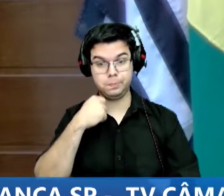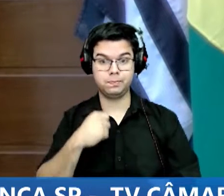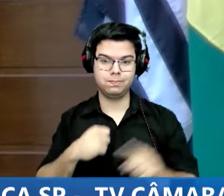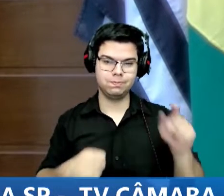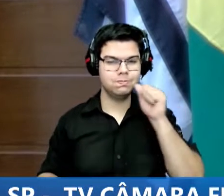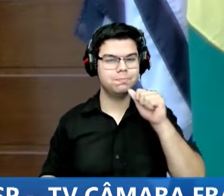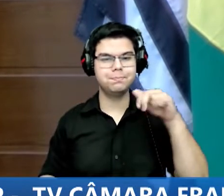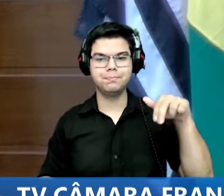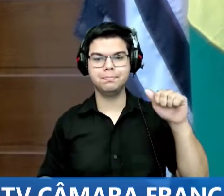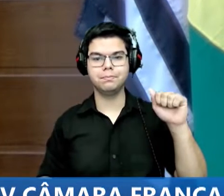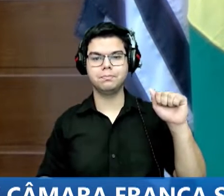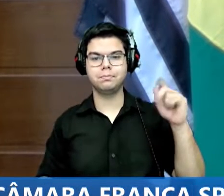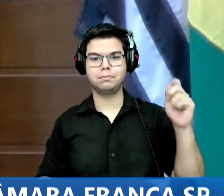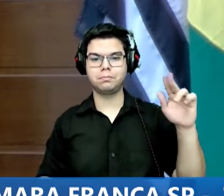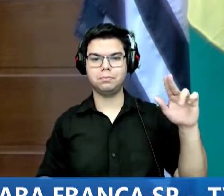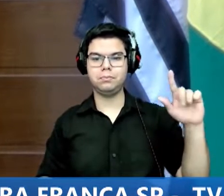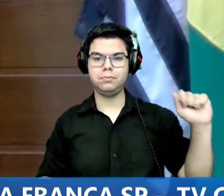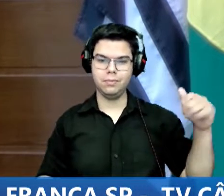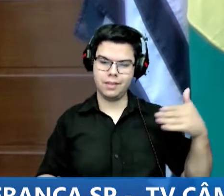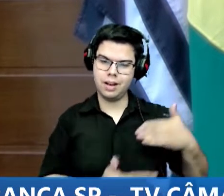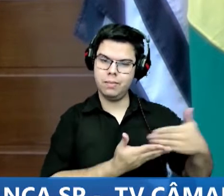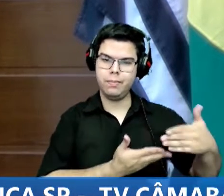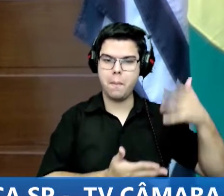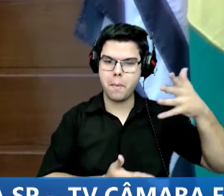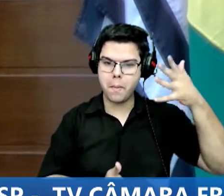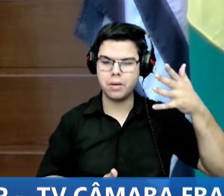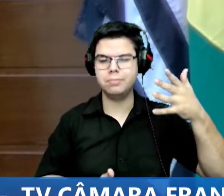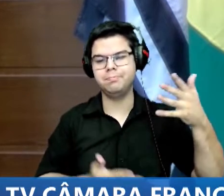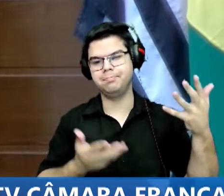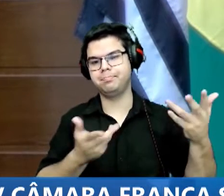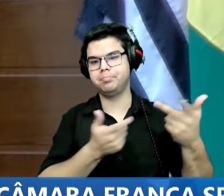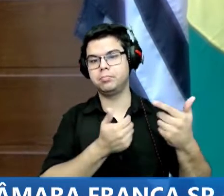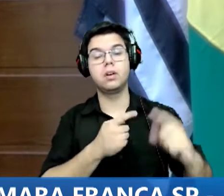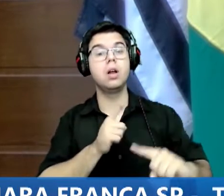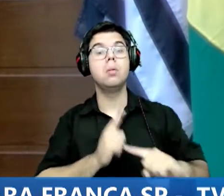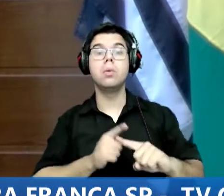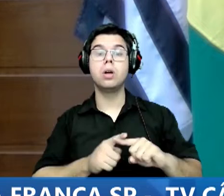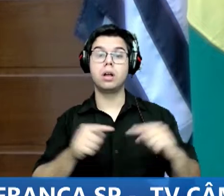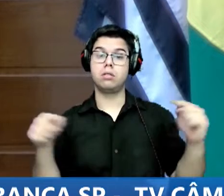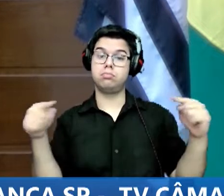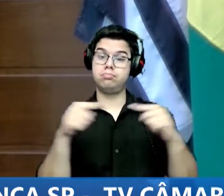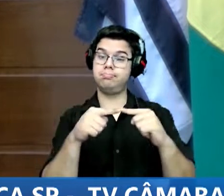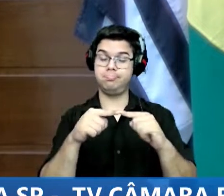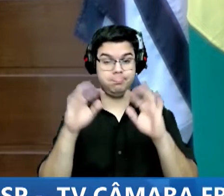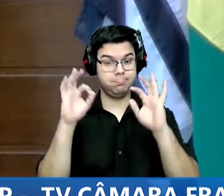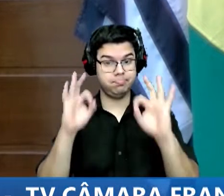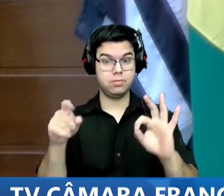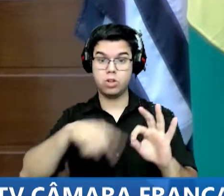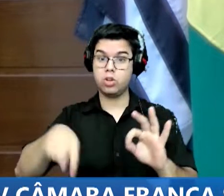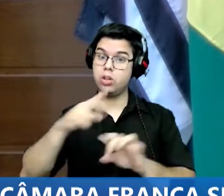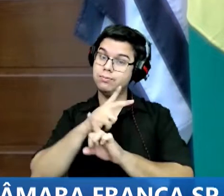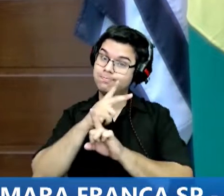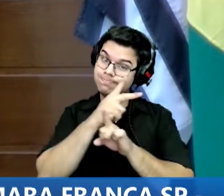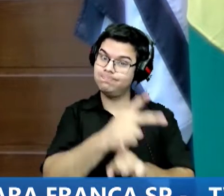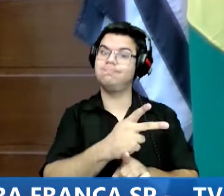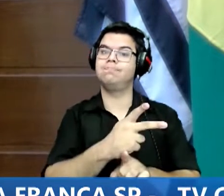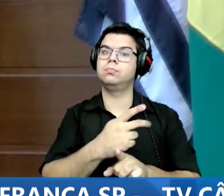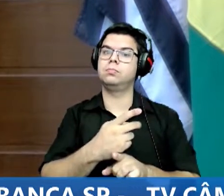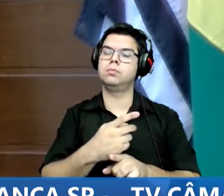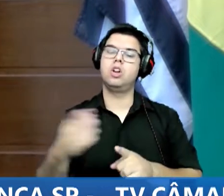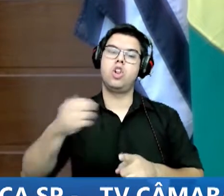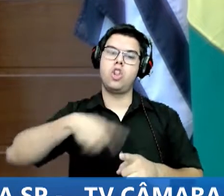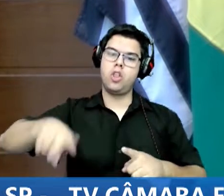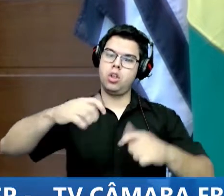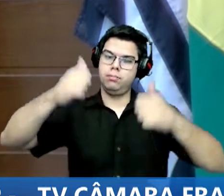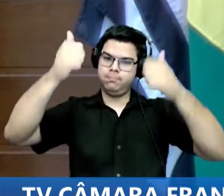muito introdutória aqui, né? Porque é justamente isso que a gente busca e que nós viemos compartilhar com vocês,